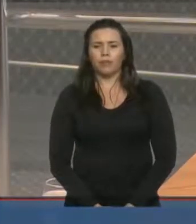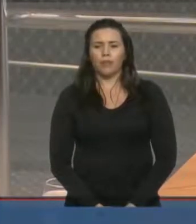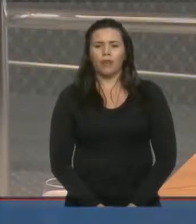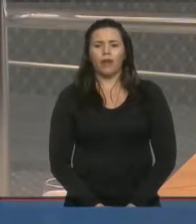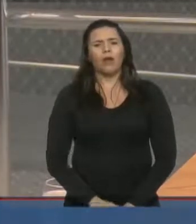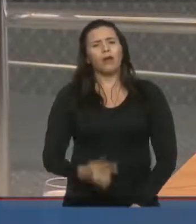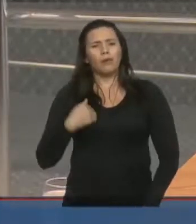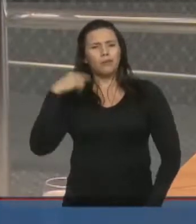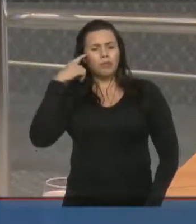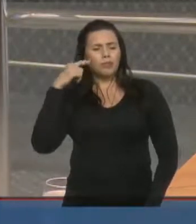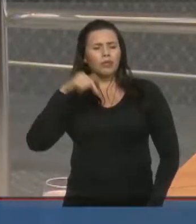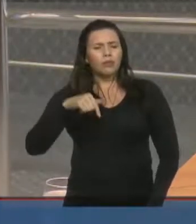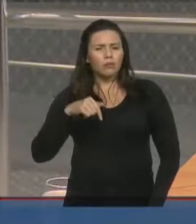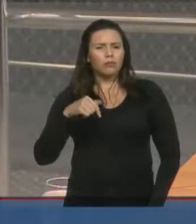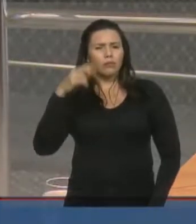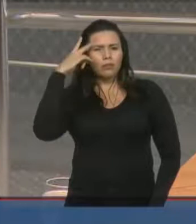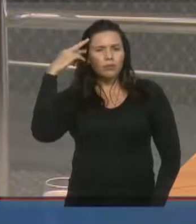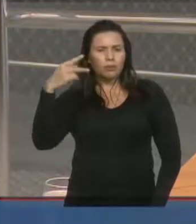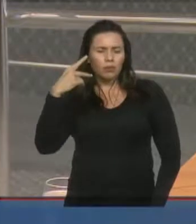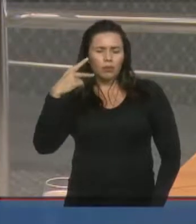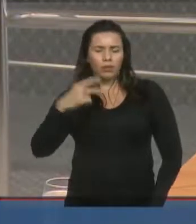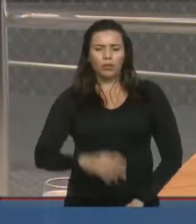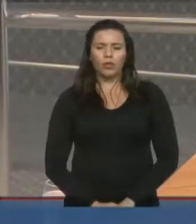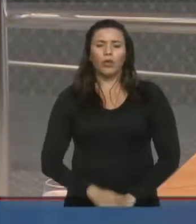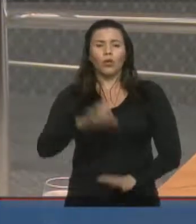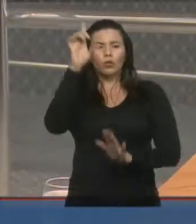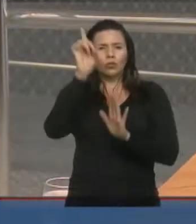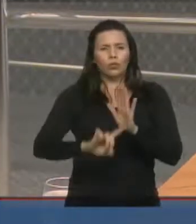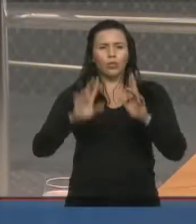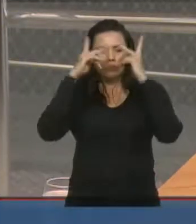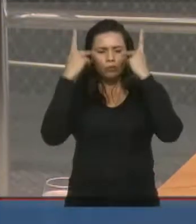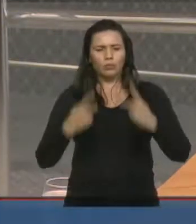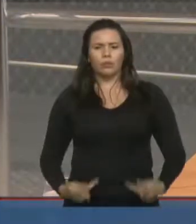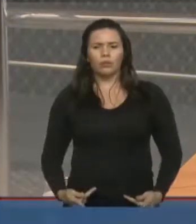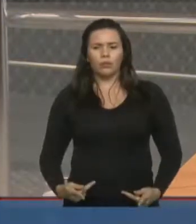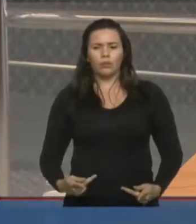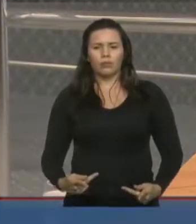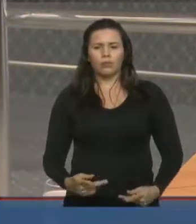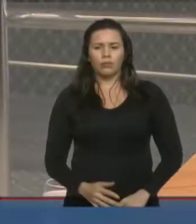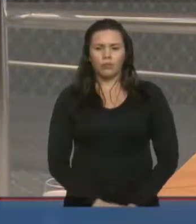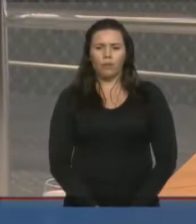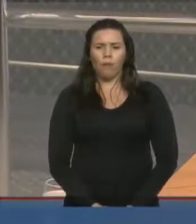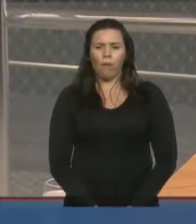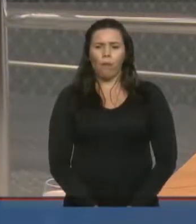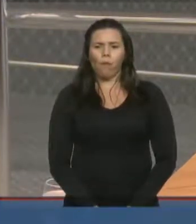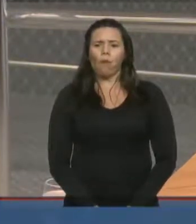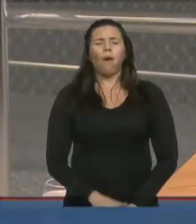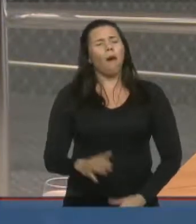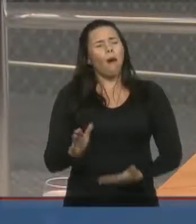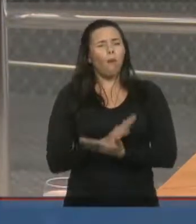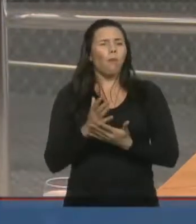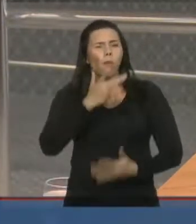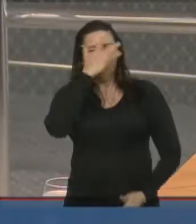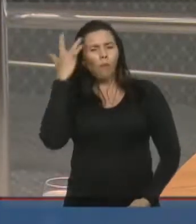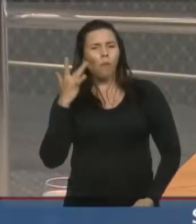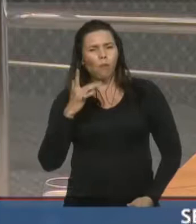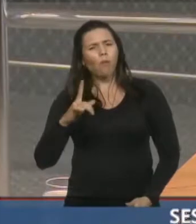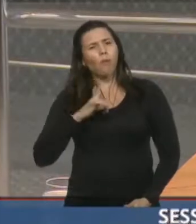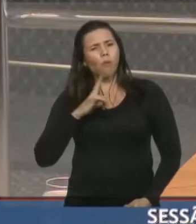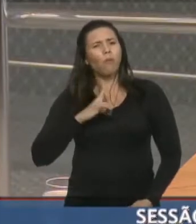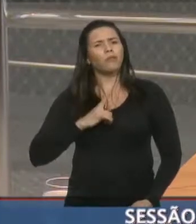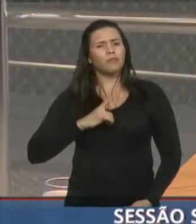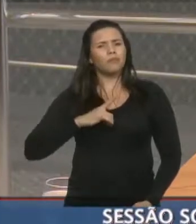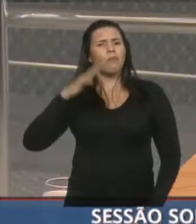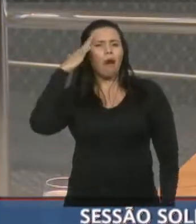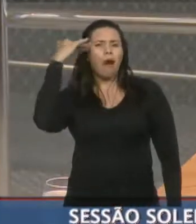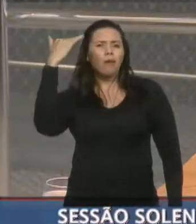humanos parece ofensivo, até mesmo àqueles que têm altos cargos do poder. O que os senhores e